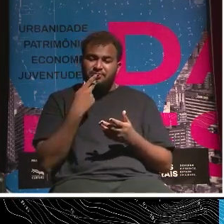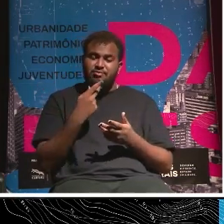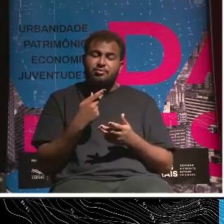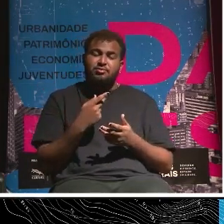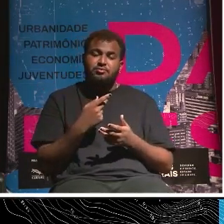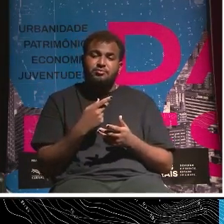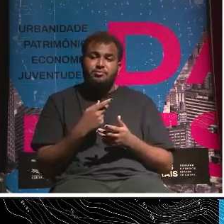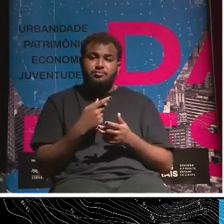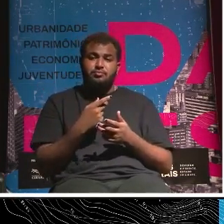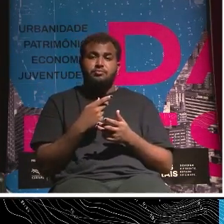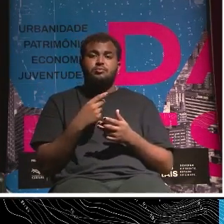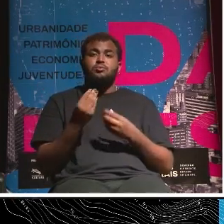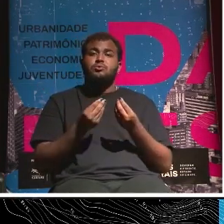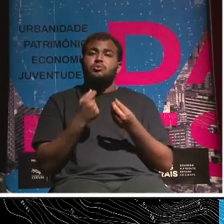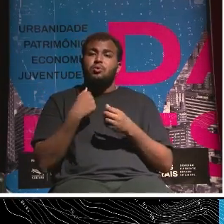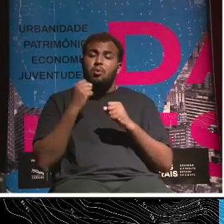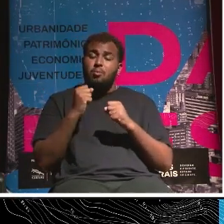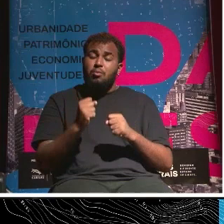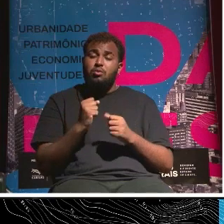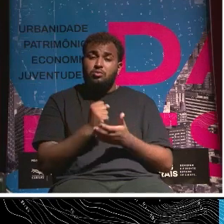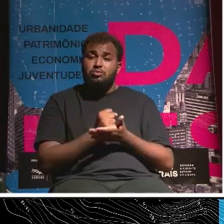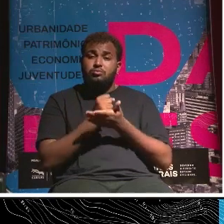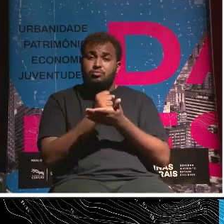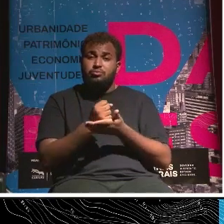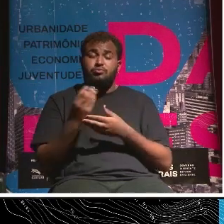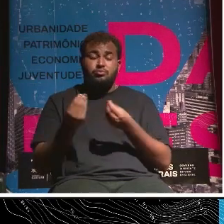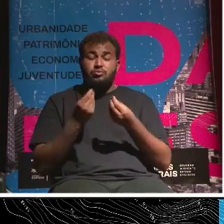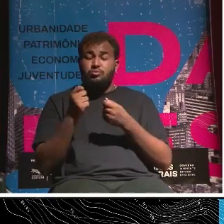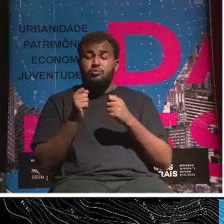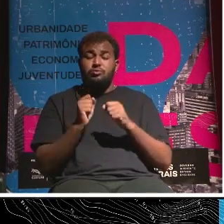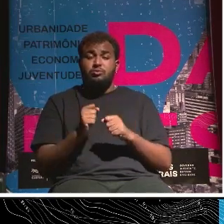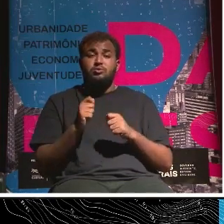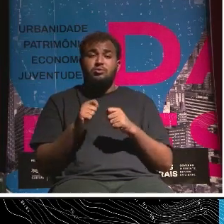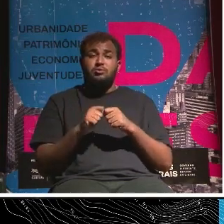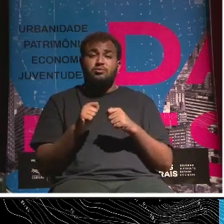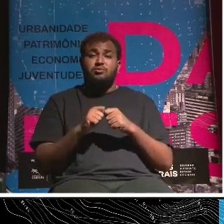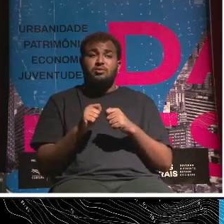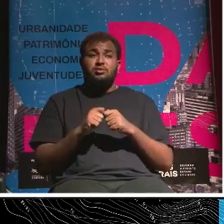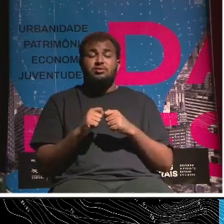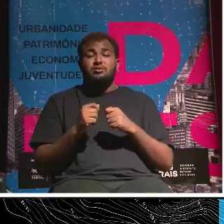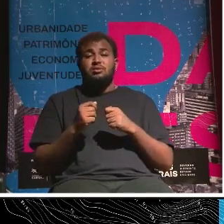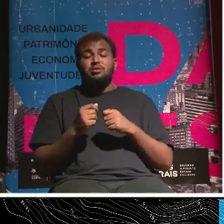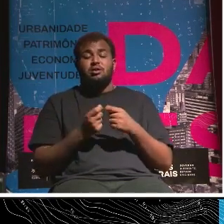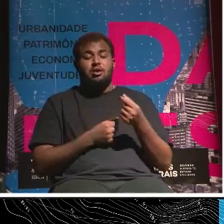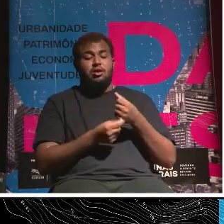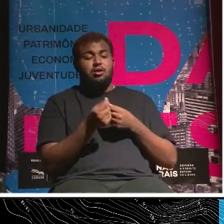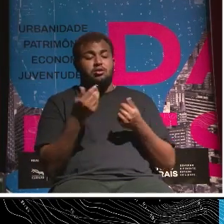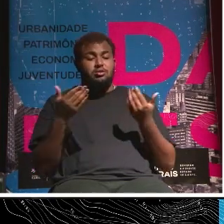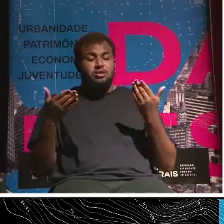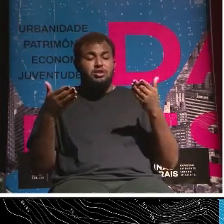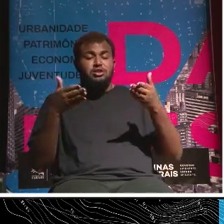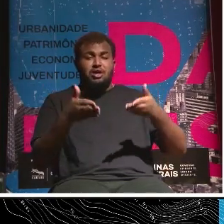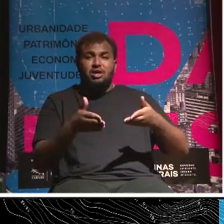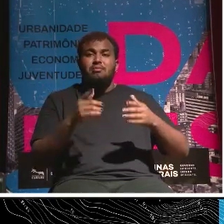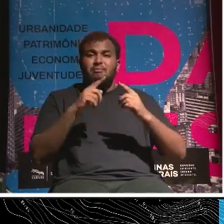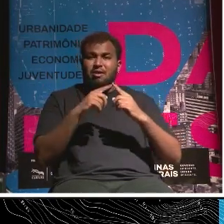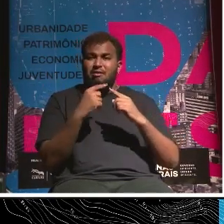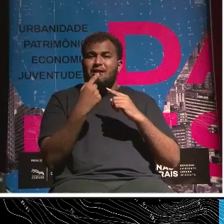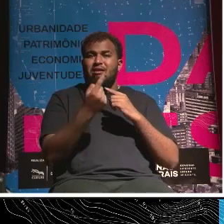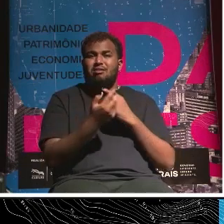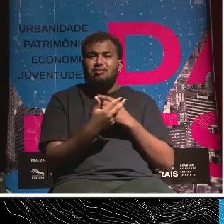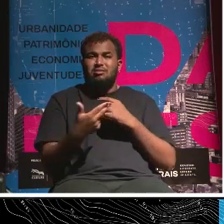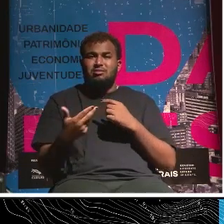como posso ajudá-la, como posso fazer com que esse recurso chegue, para além disso, né,